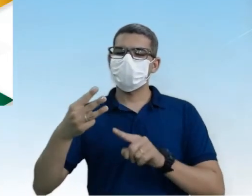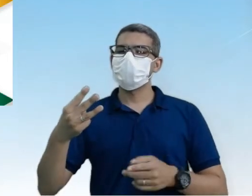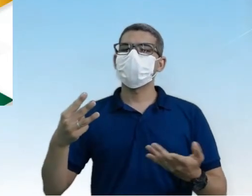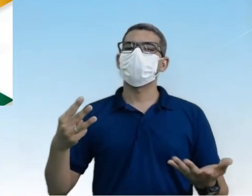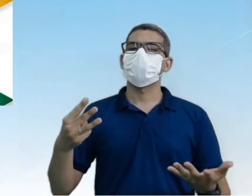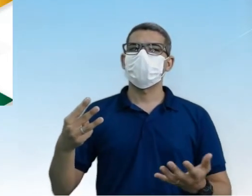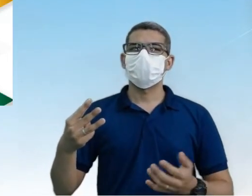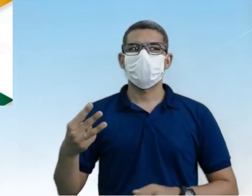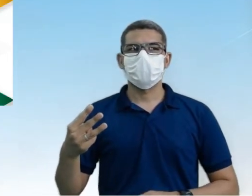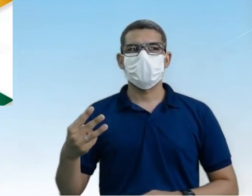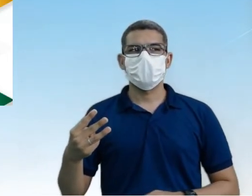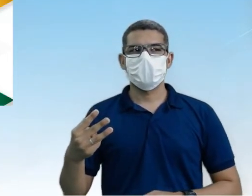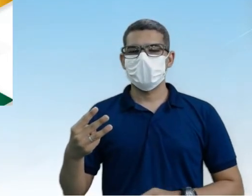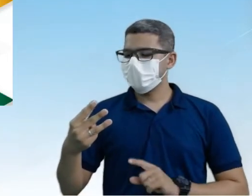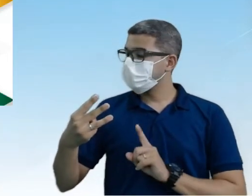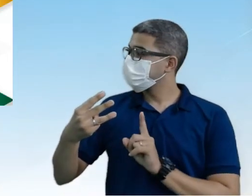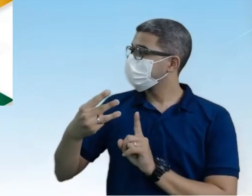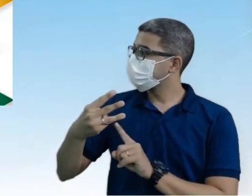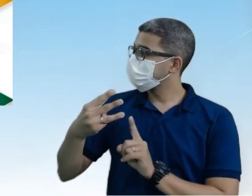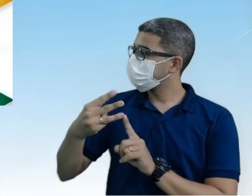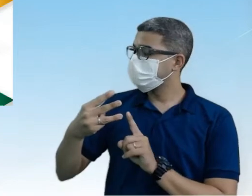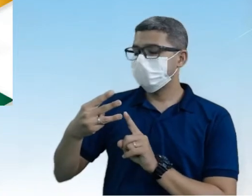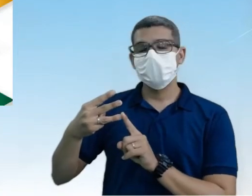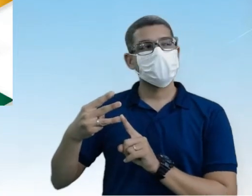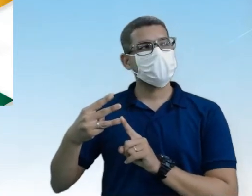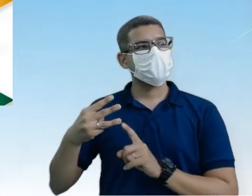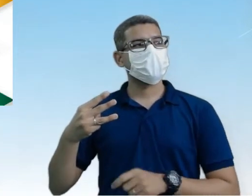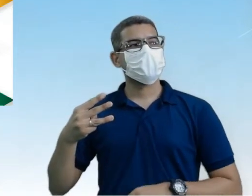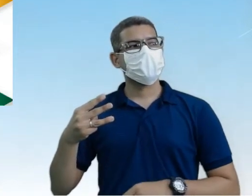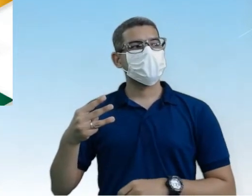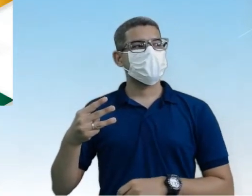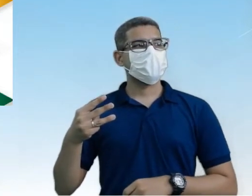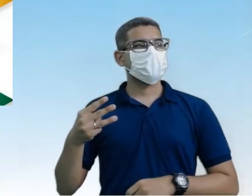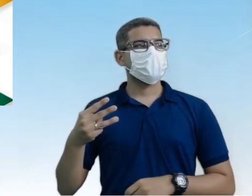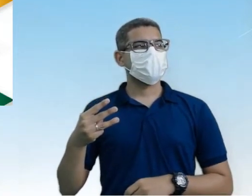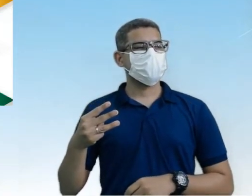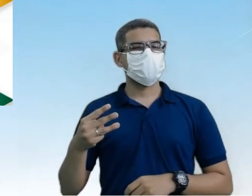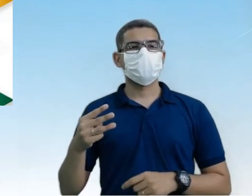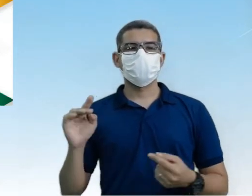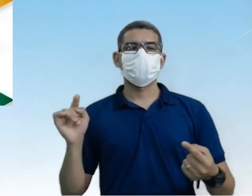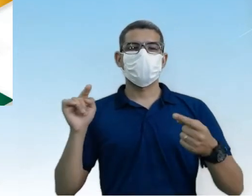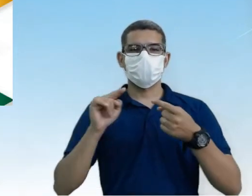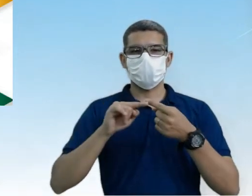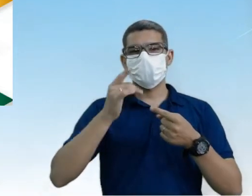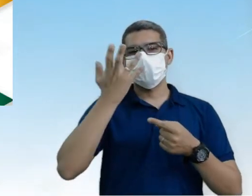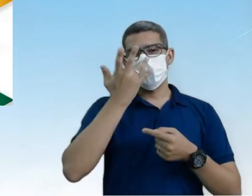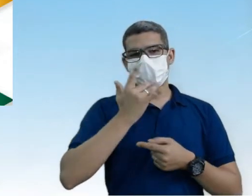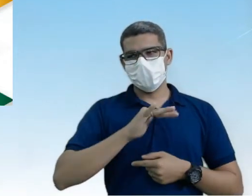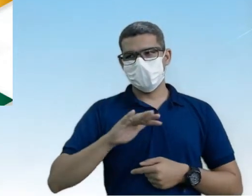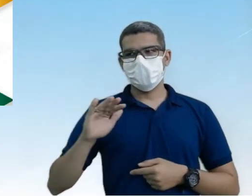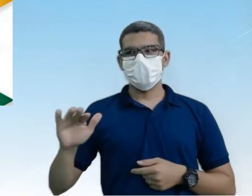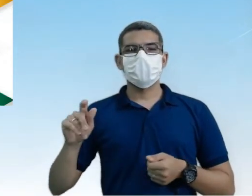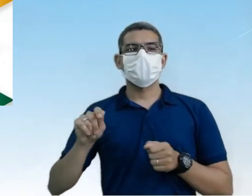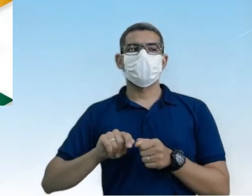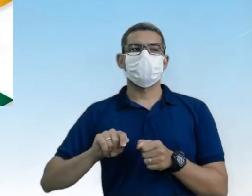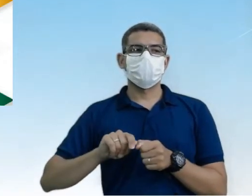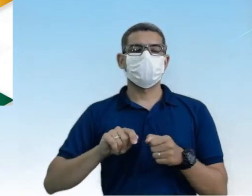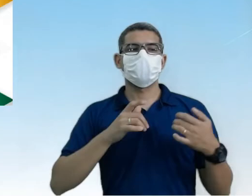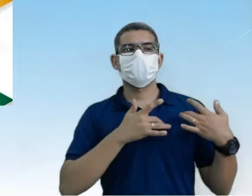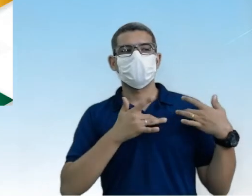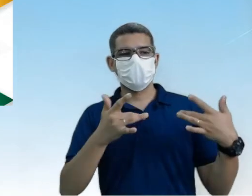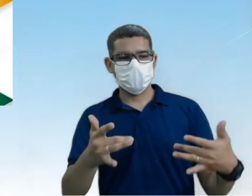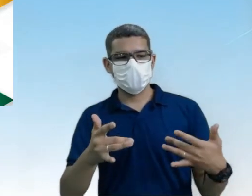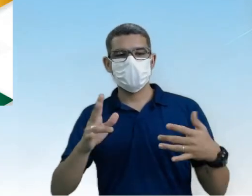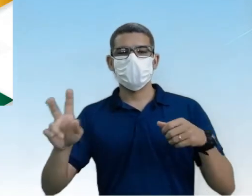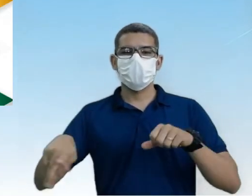conferir. Olha aí. Os anúncios, como a gente viu que eles têm em comum, público são crianças para você fazer doações, são